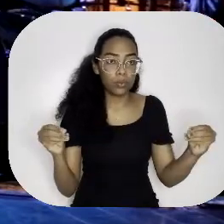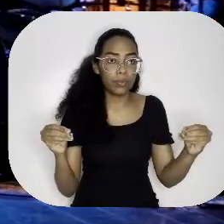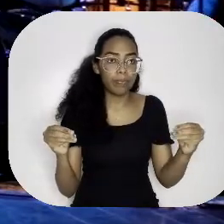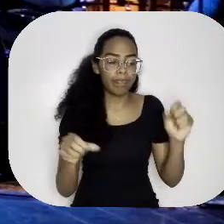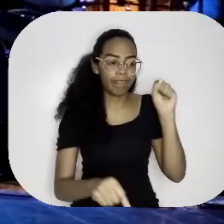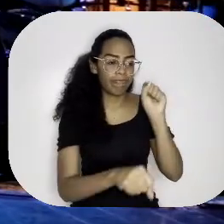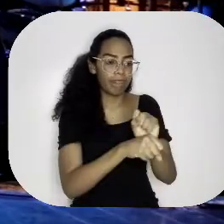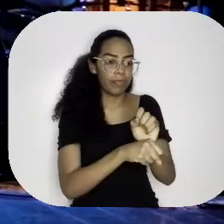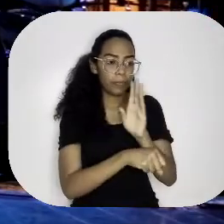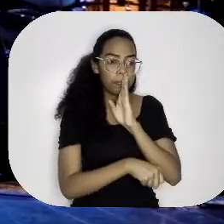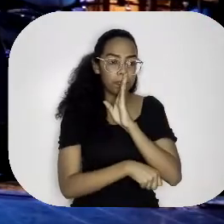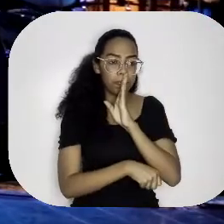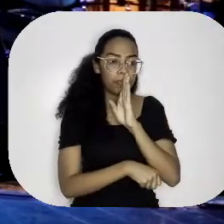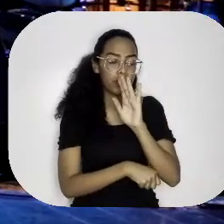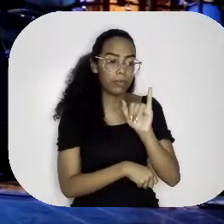Partiu,